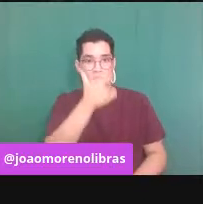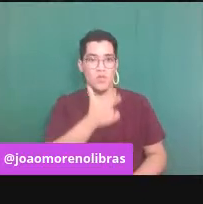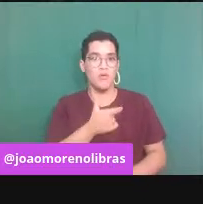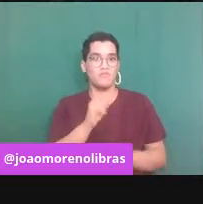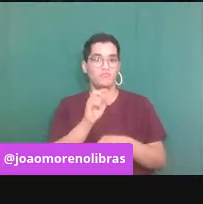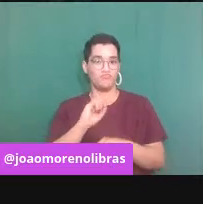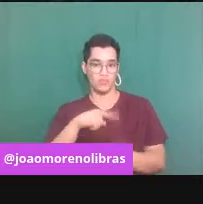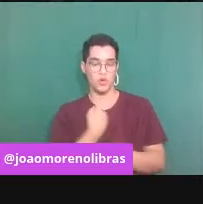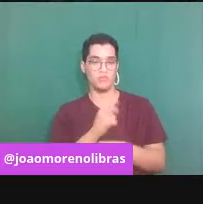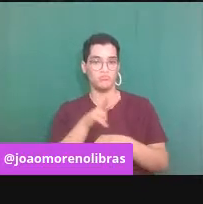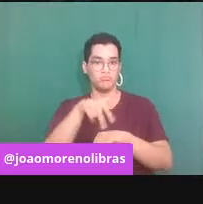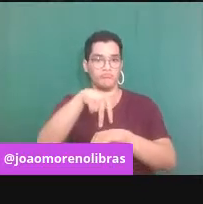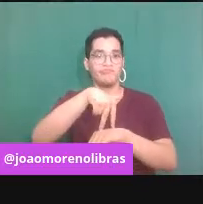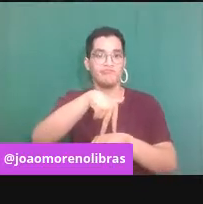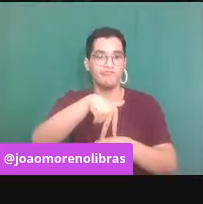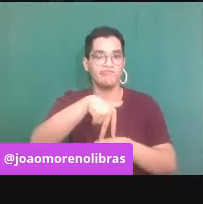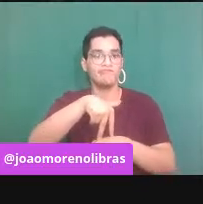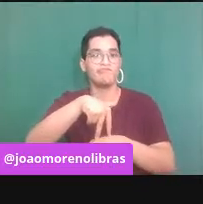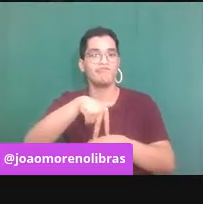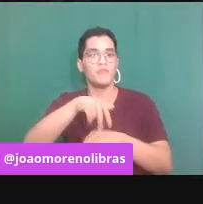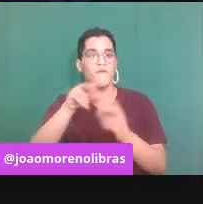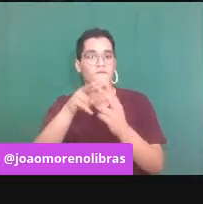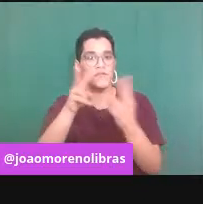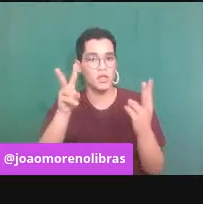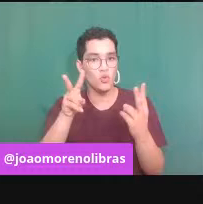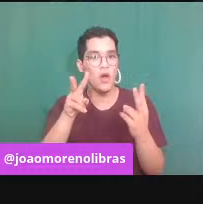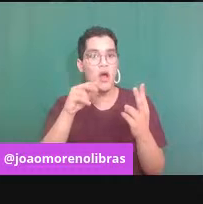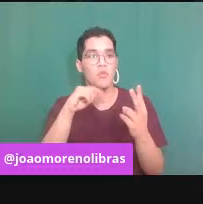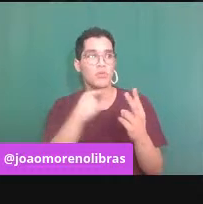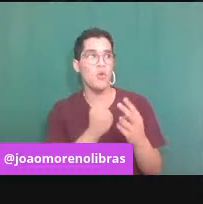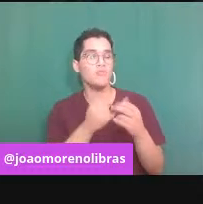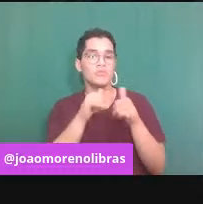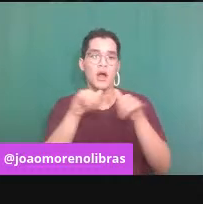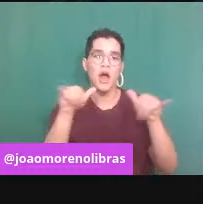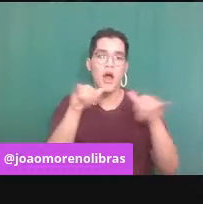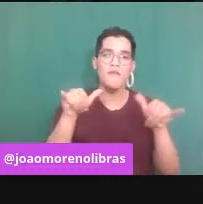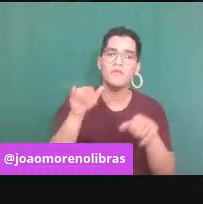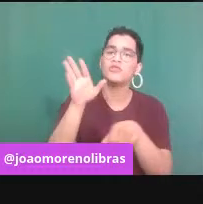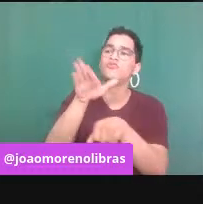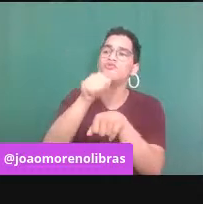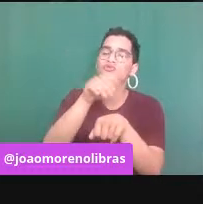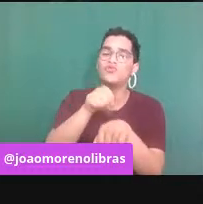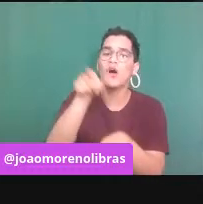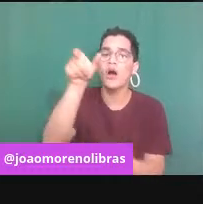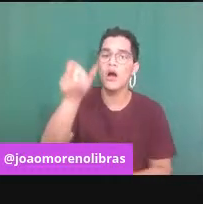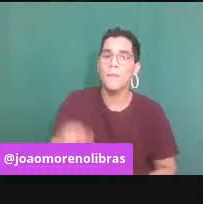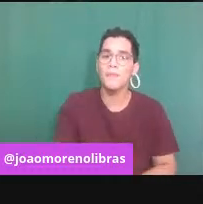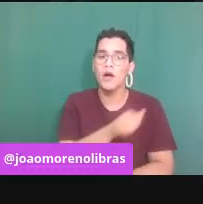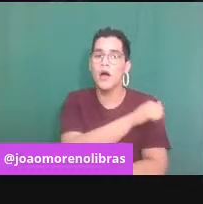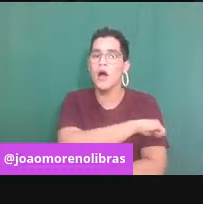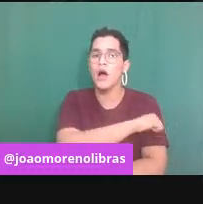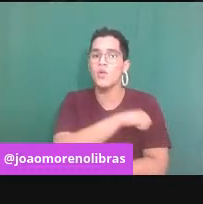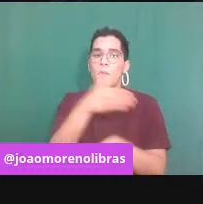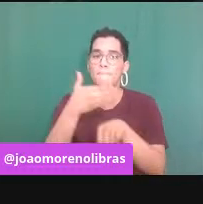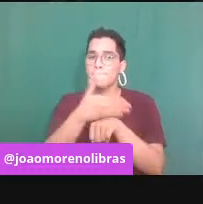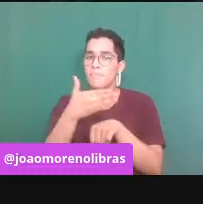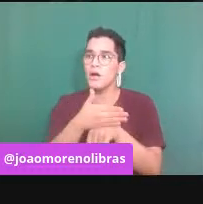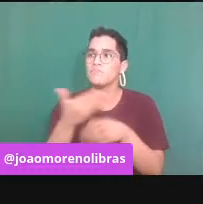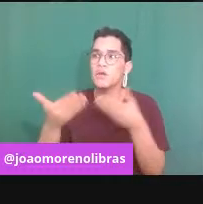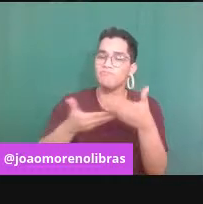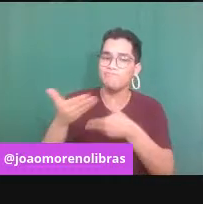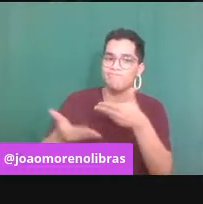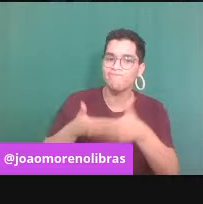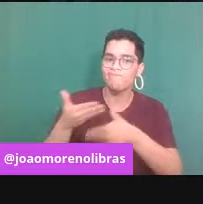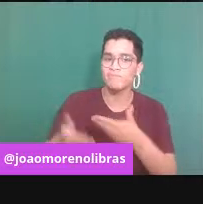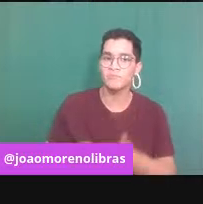meio virtual, a gente dá aviso, né? Chama para participar, né? Que tipo de sequência é melhor para isso? Dependendo